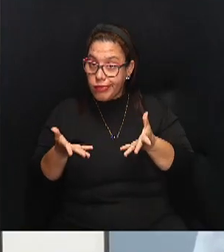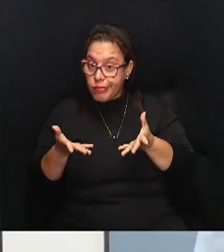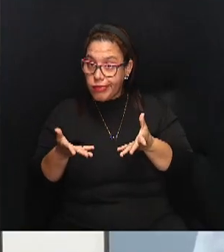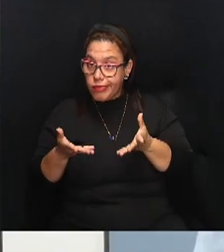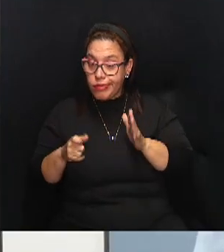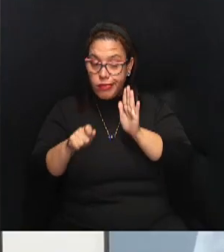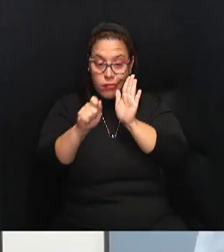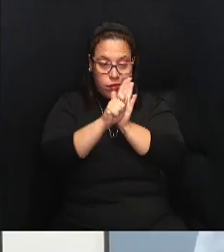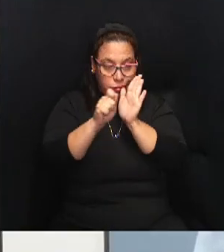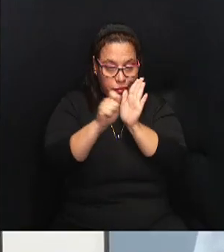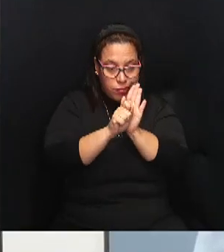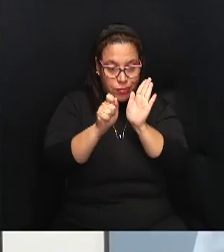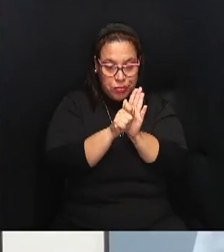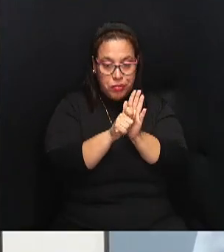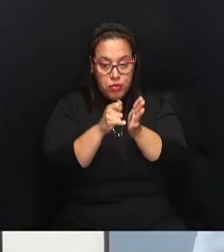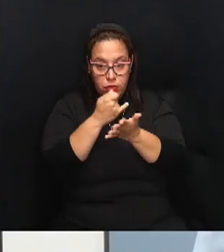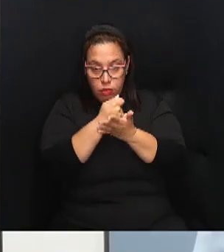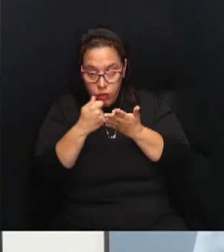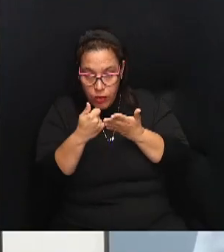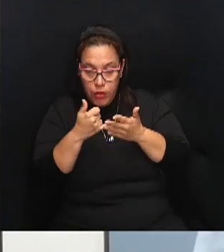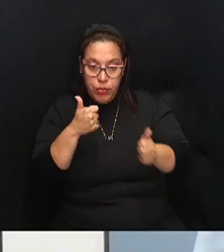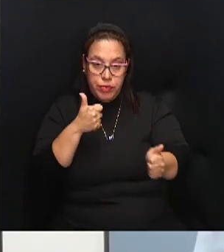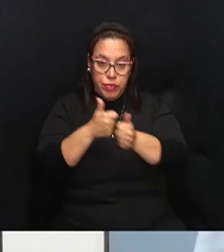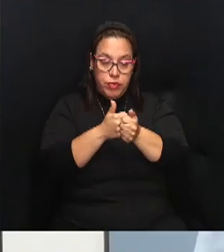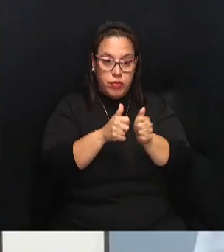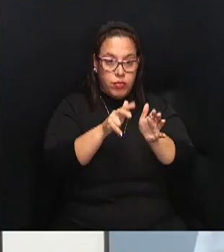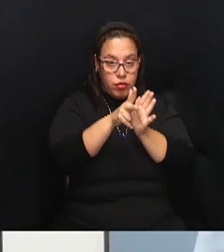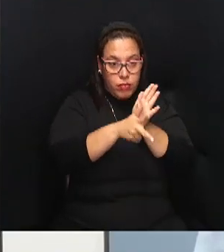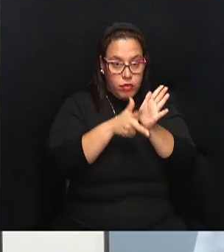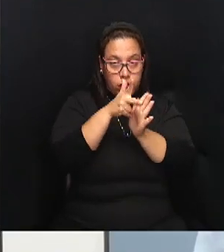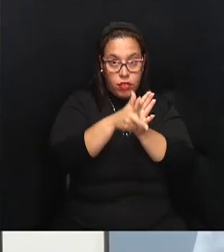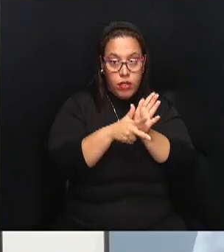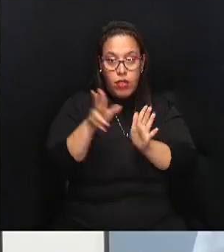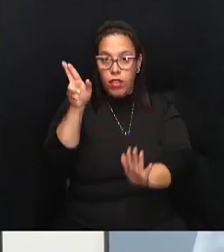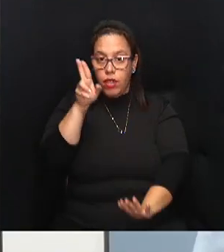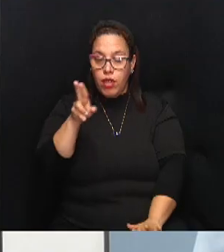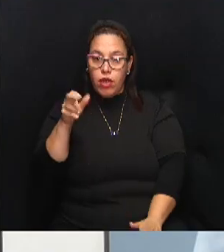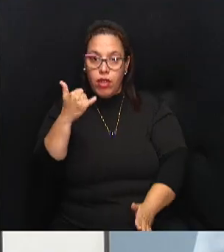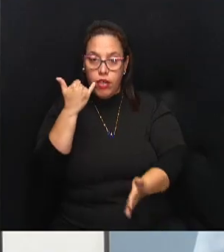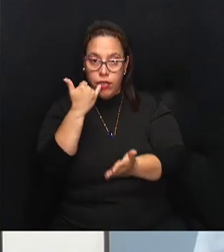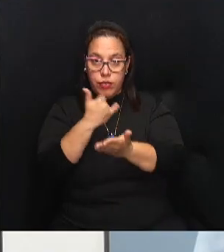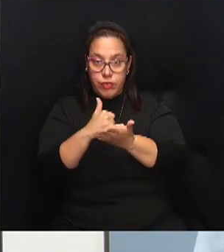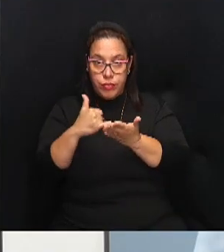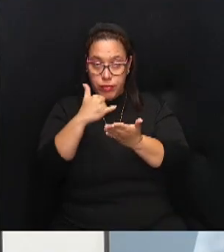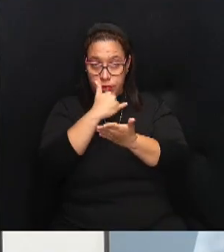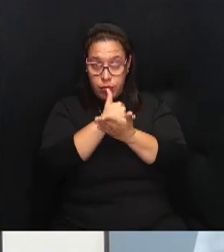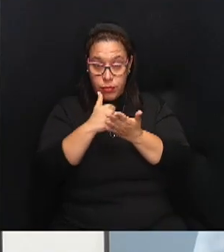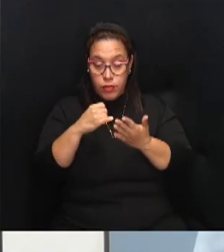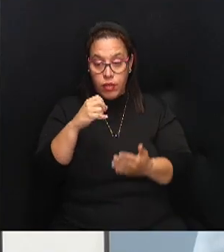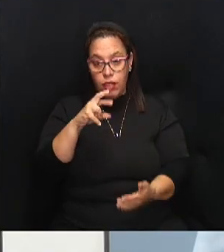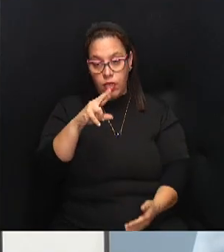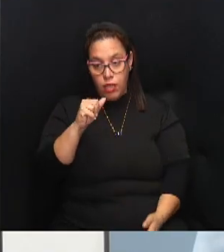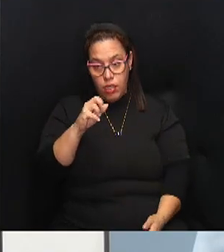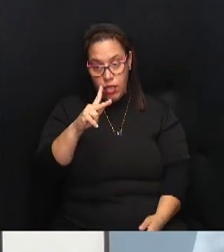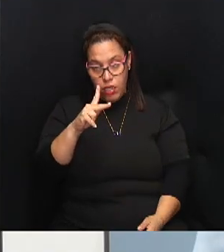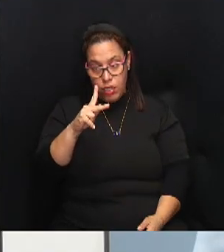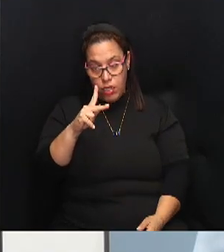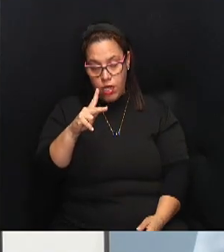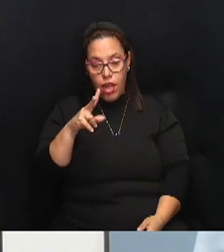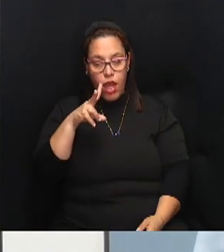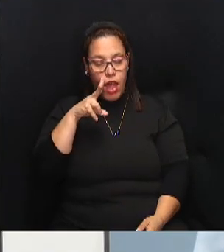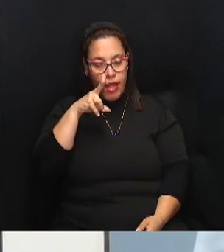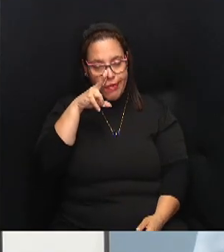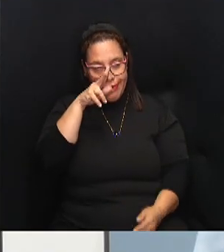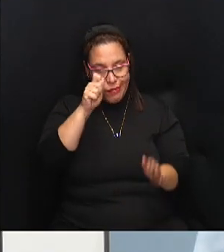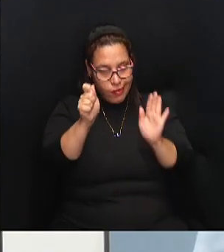de tráfico de droga, que é perto da linha do trem, que tem muitos usuários de crack, que é uma droga forte, né? Então,